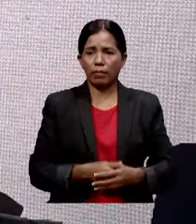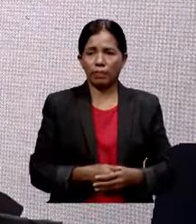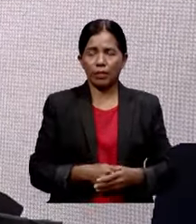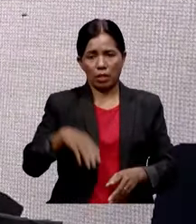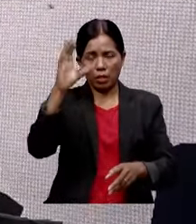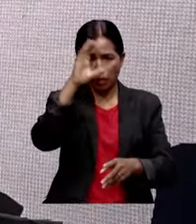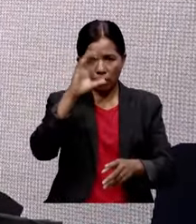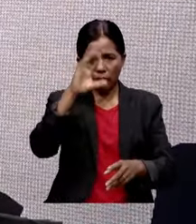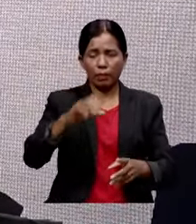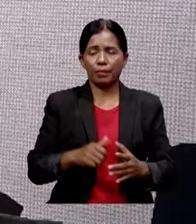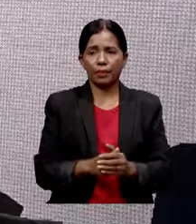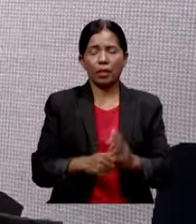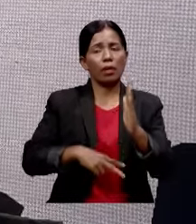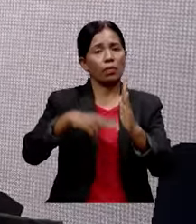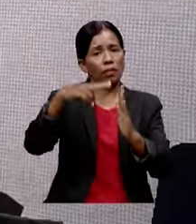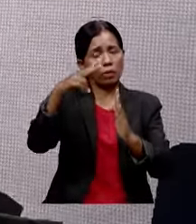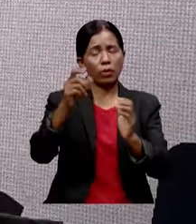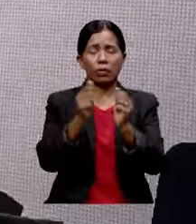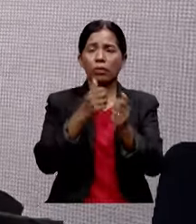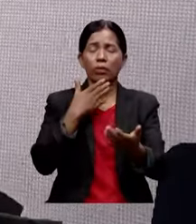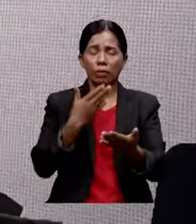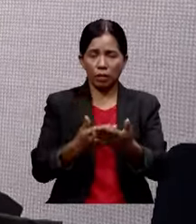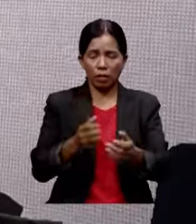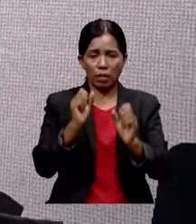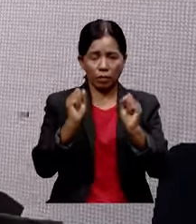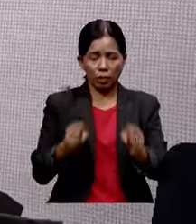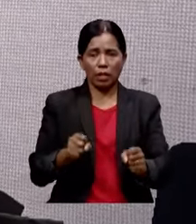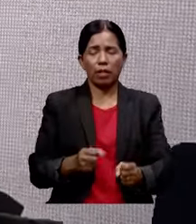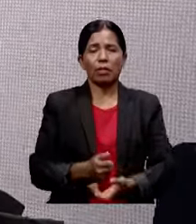Buca, valores de dia, a defende.